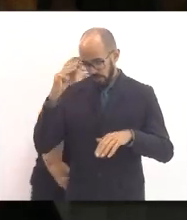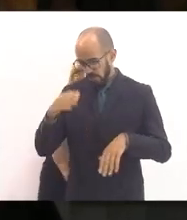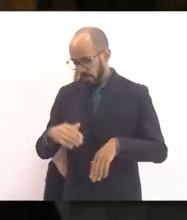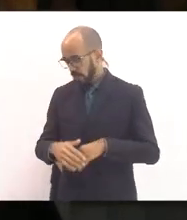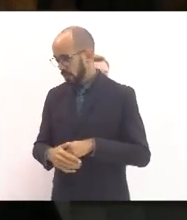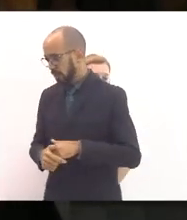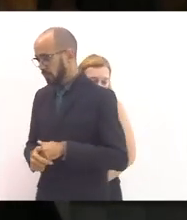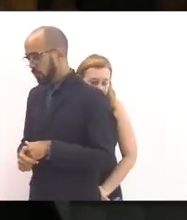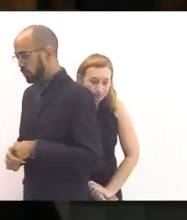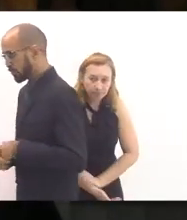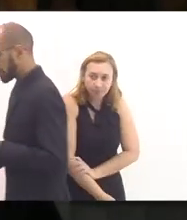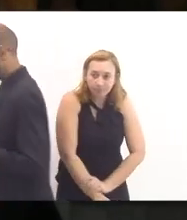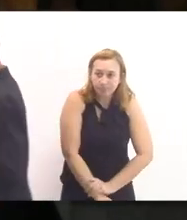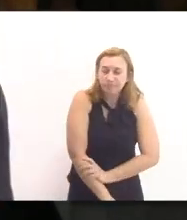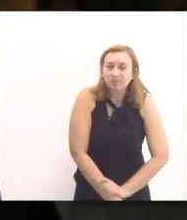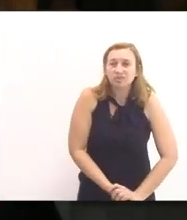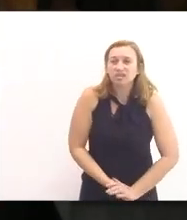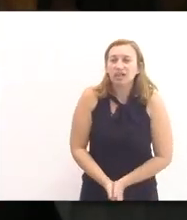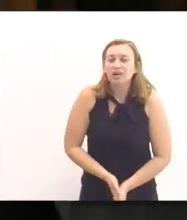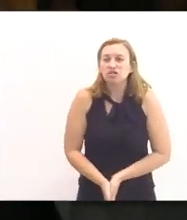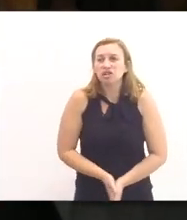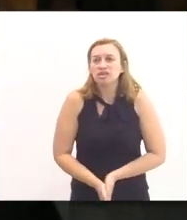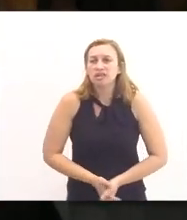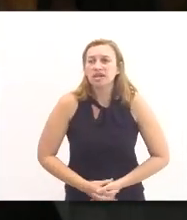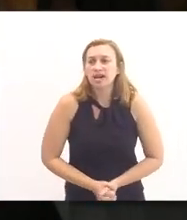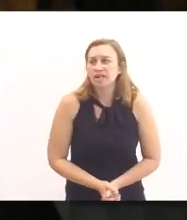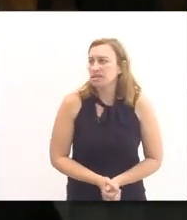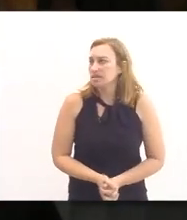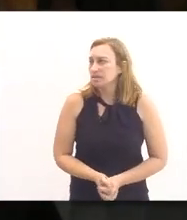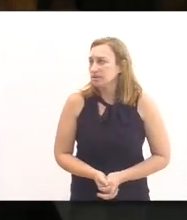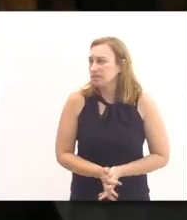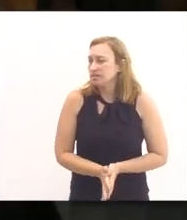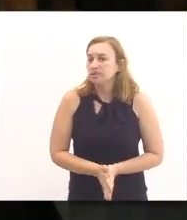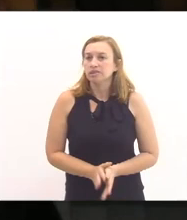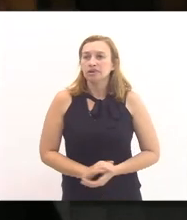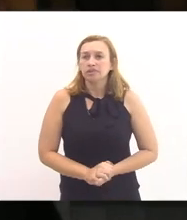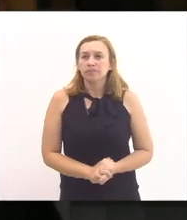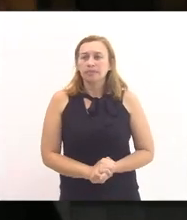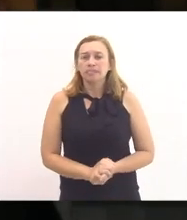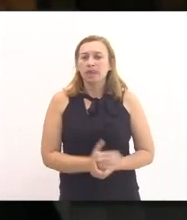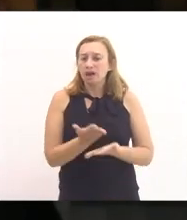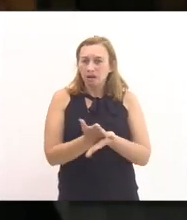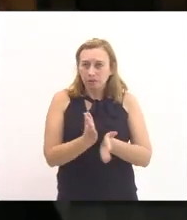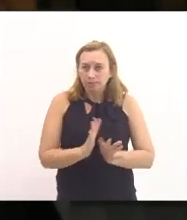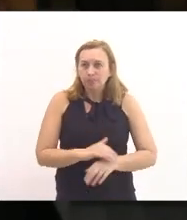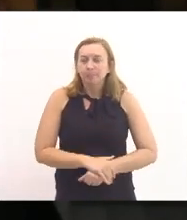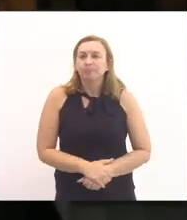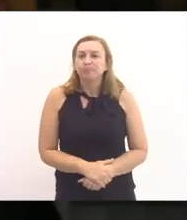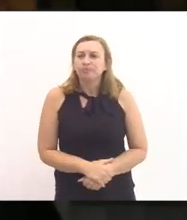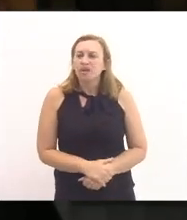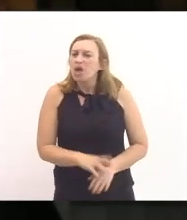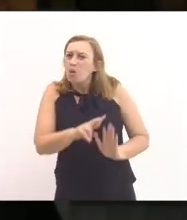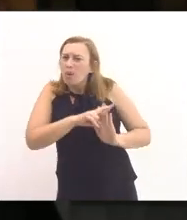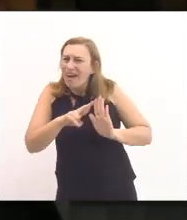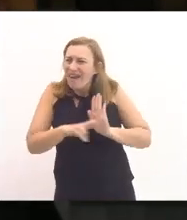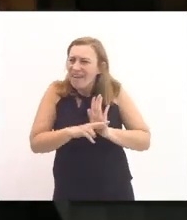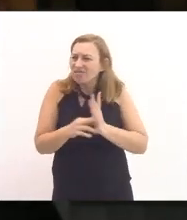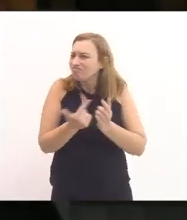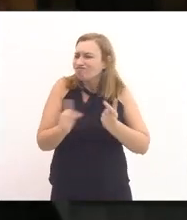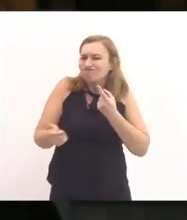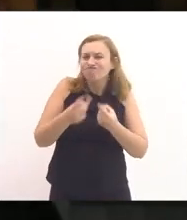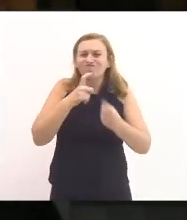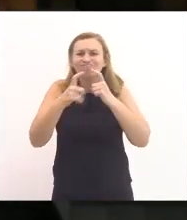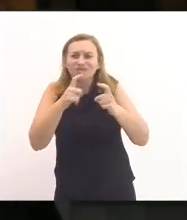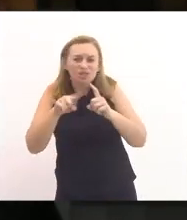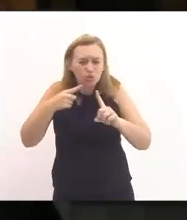nas quais eles optaram pelo seguinte a regra de promoção em atividade e acabou uma regra que não tem discussão